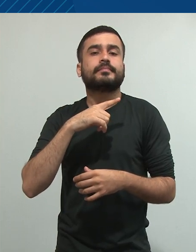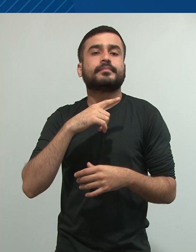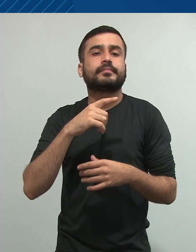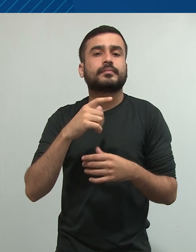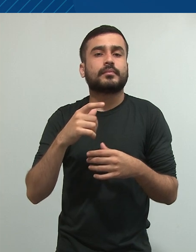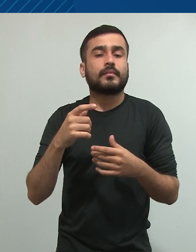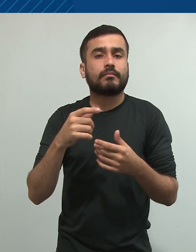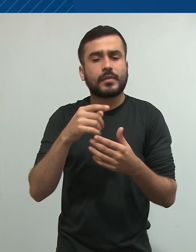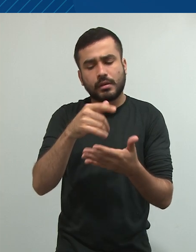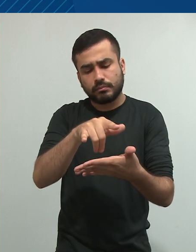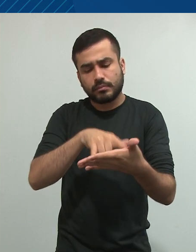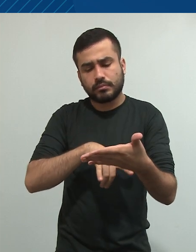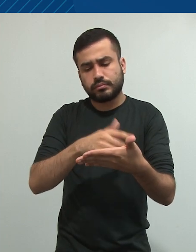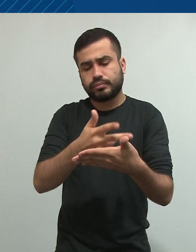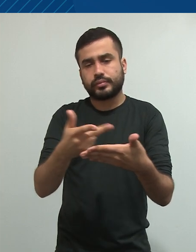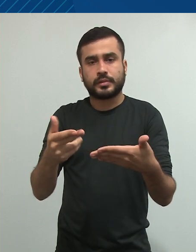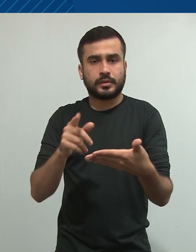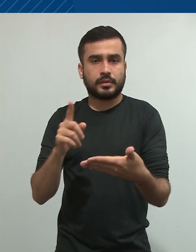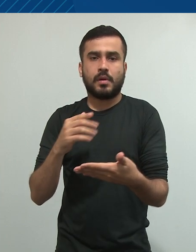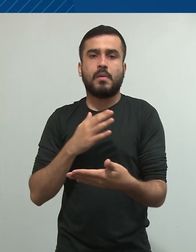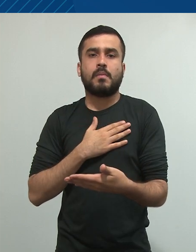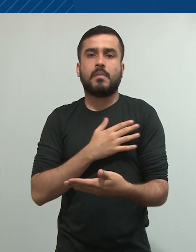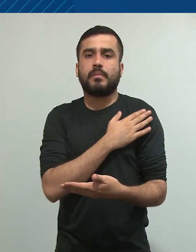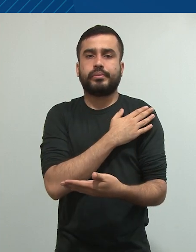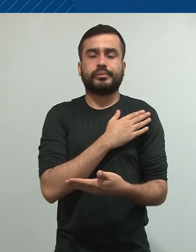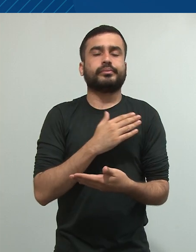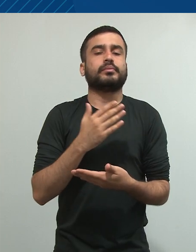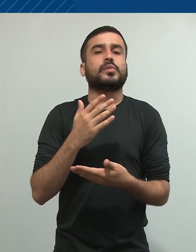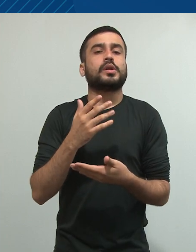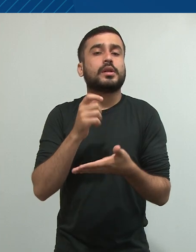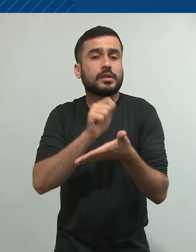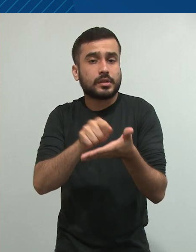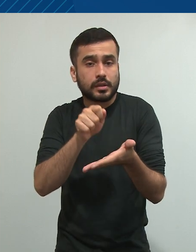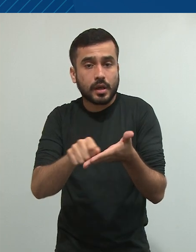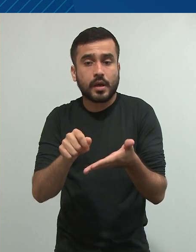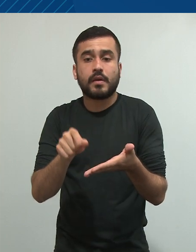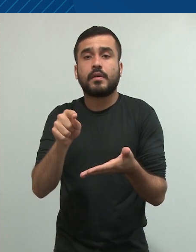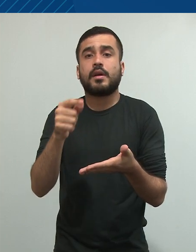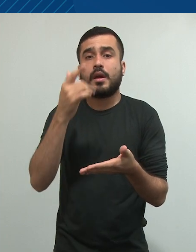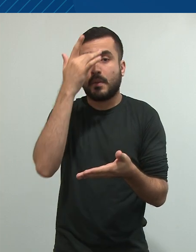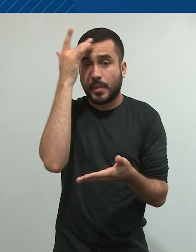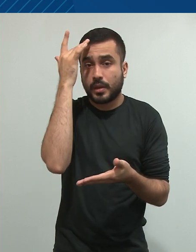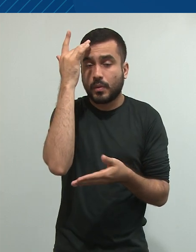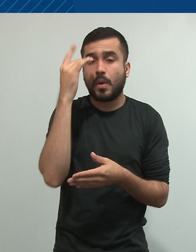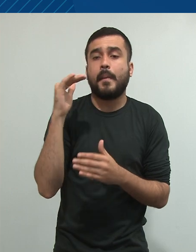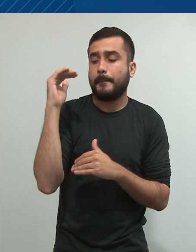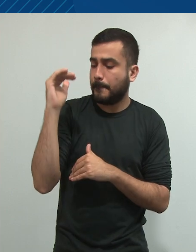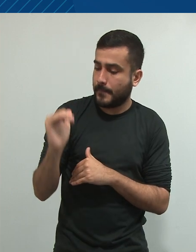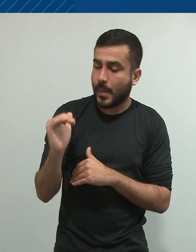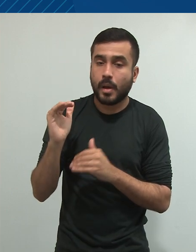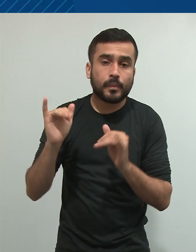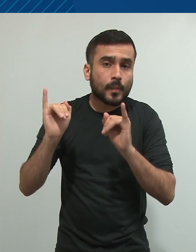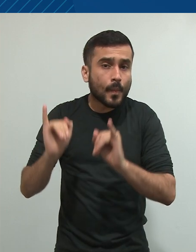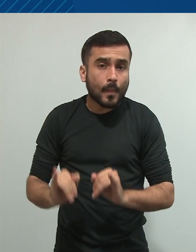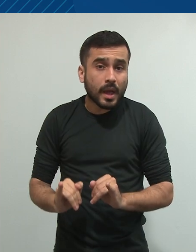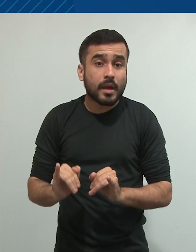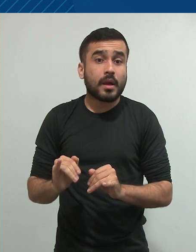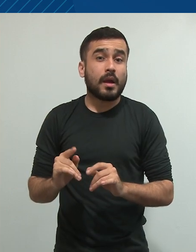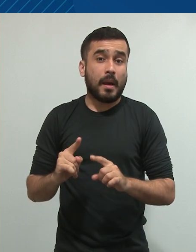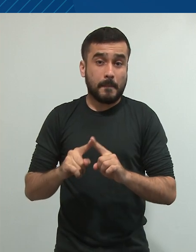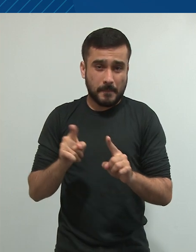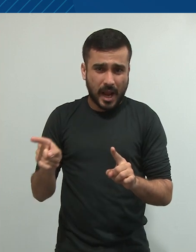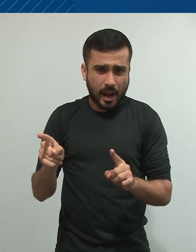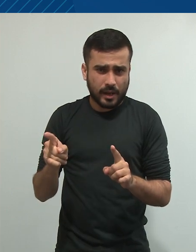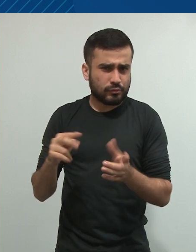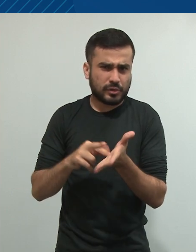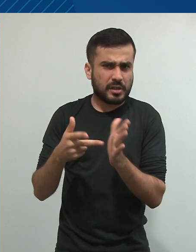dos soldados franceses de Napoleão Bonaparte. E ele descreve, olha, eram soldados baixos e franzinos, mas nem por isso eles eram menos